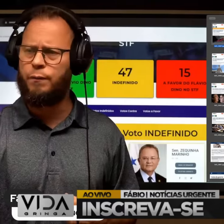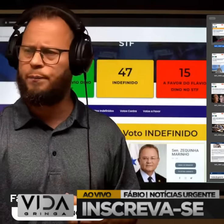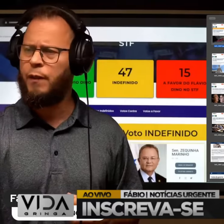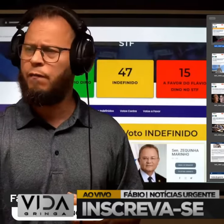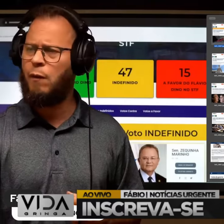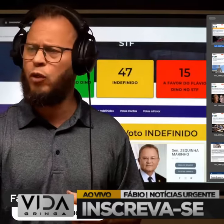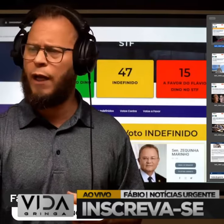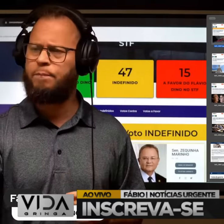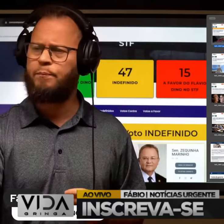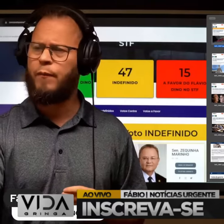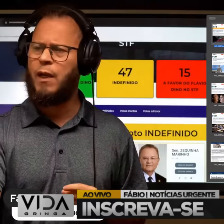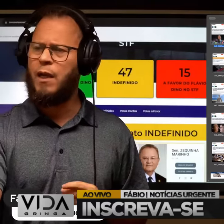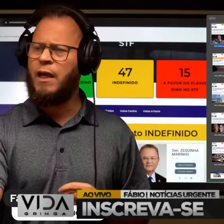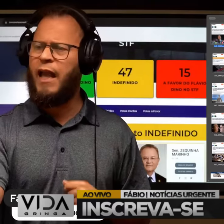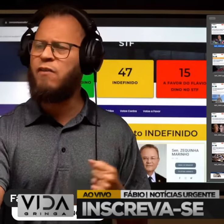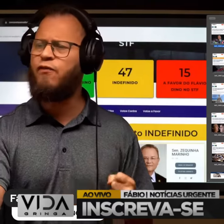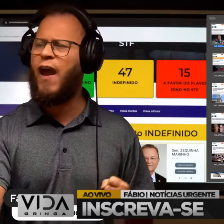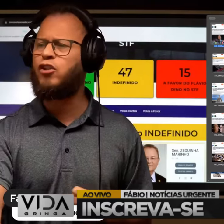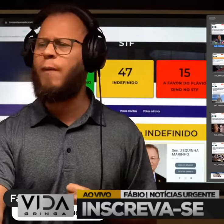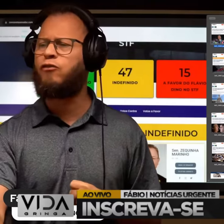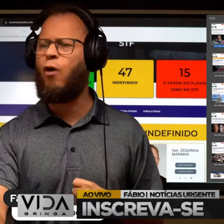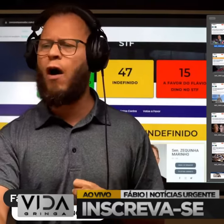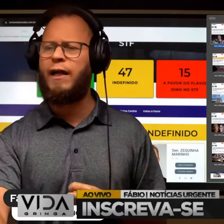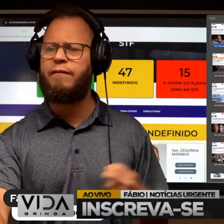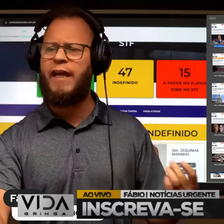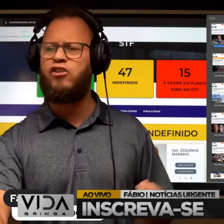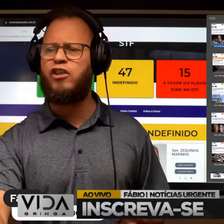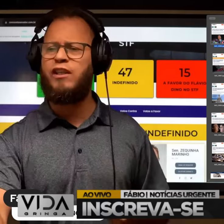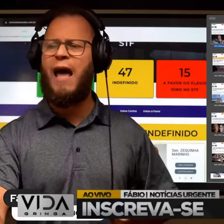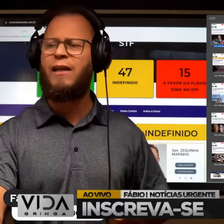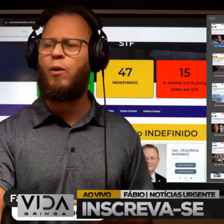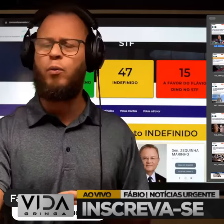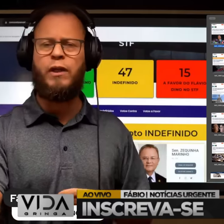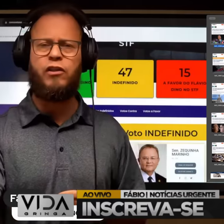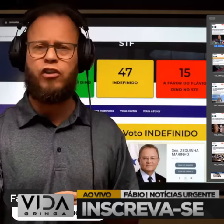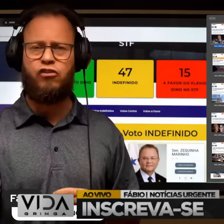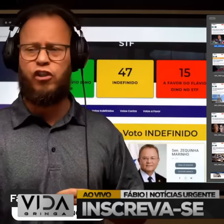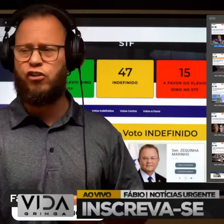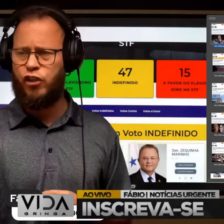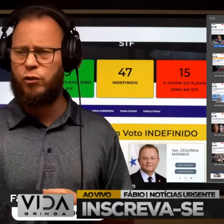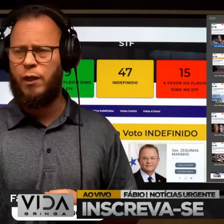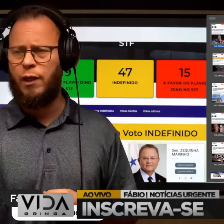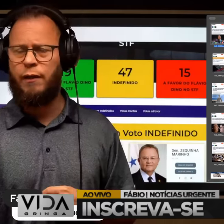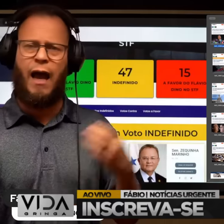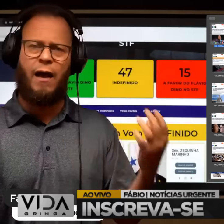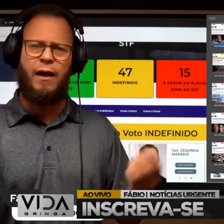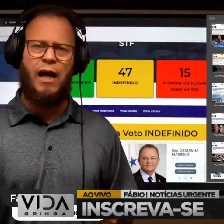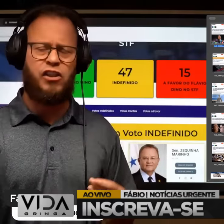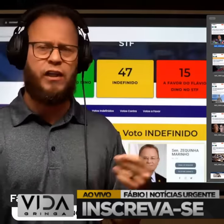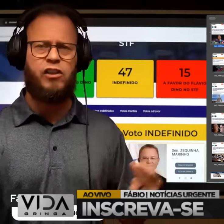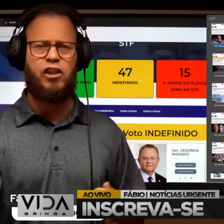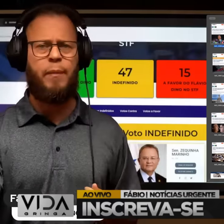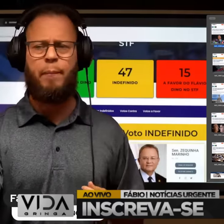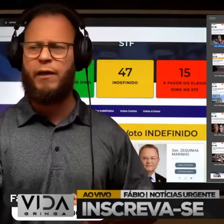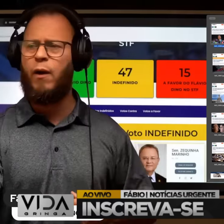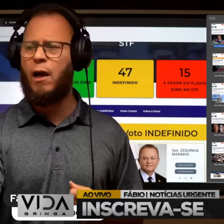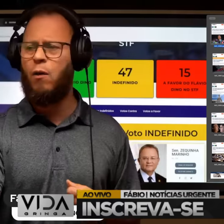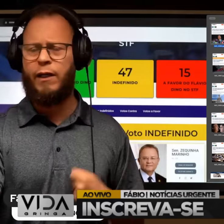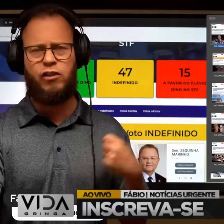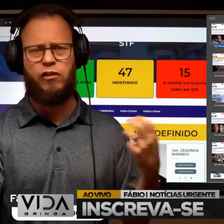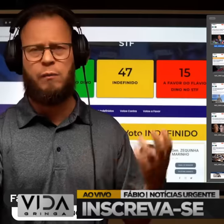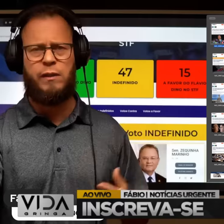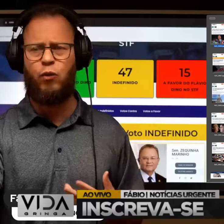ponto. Vamos lá. Quem veste uma toga deixa de lado a política, diz Dino. Tá, a gente acredita em Papai